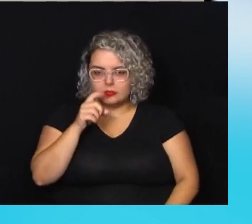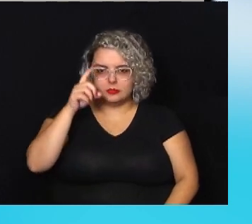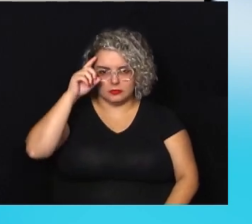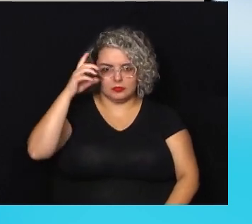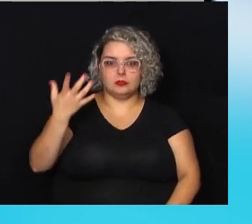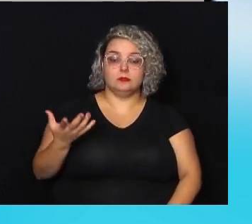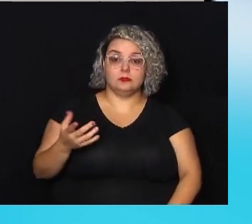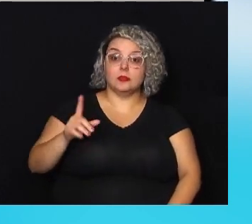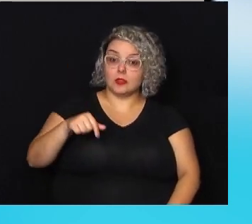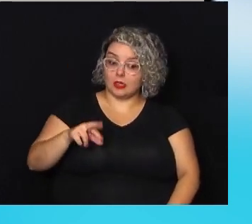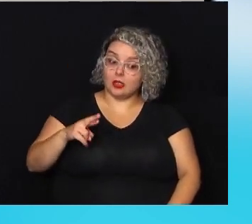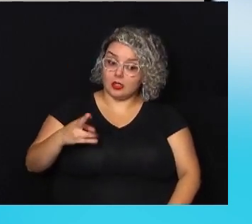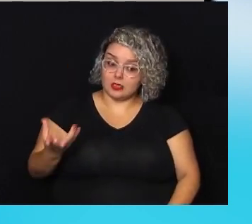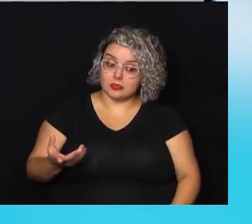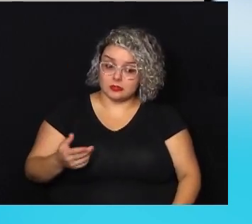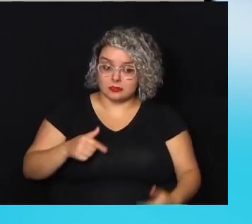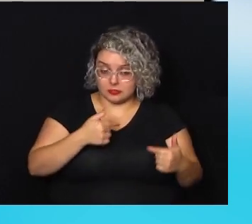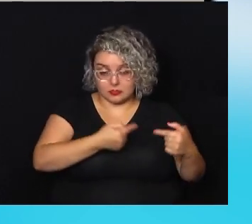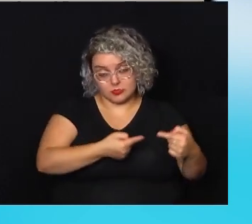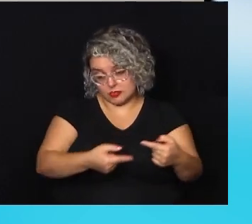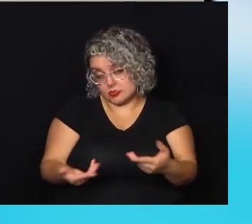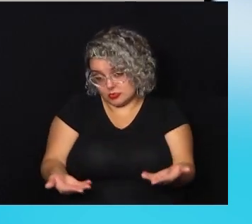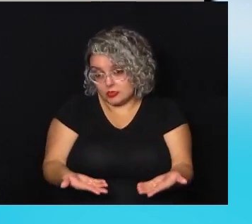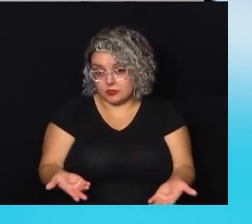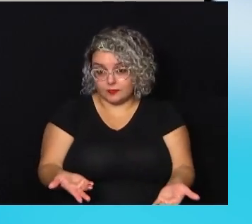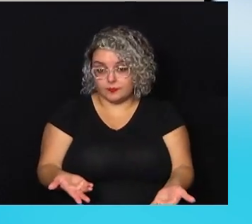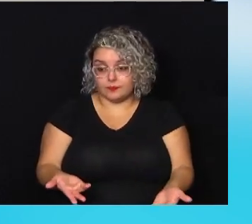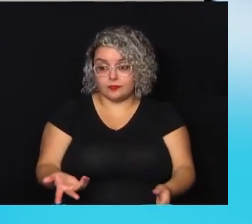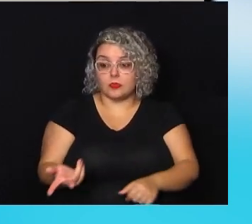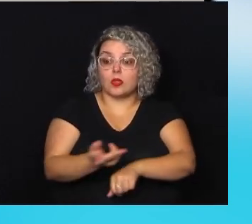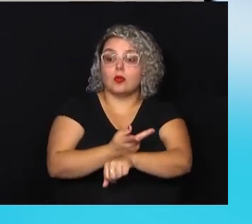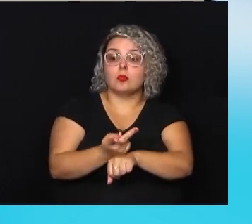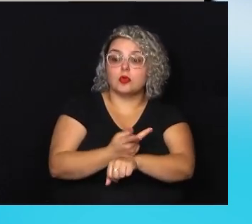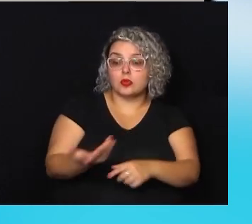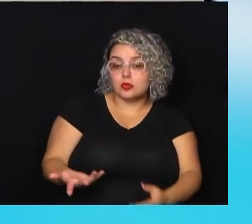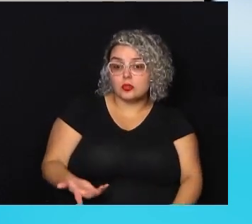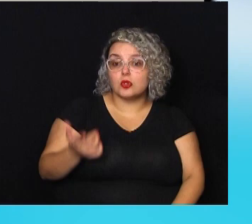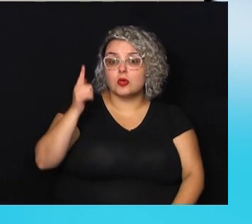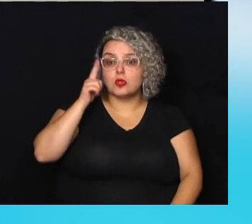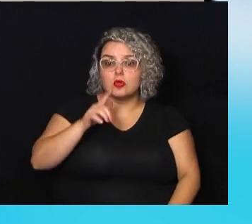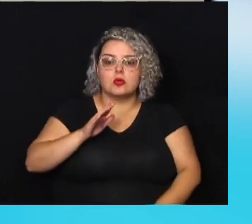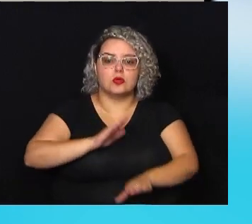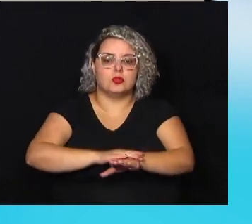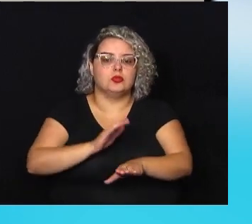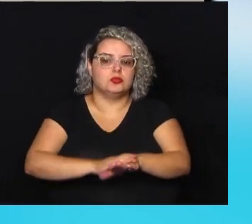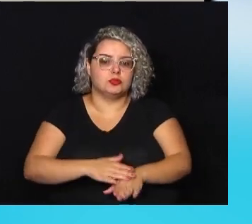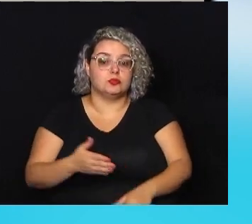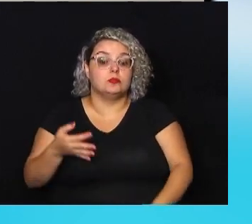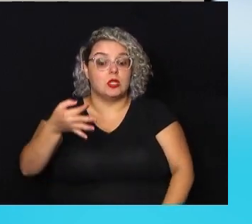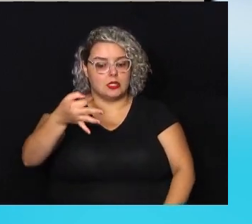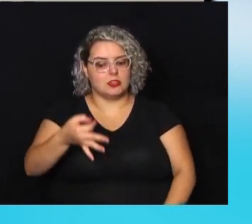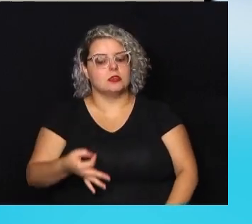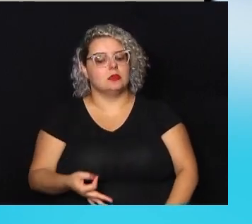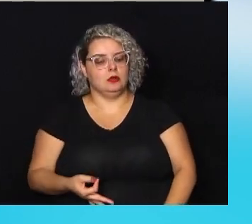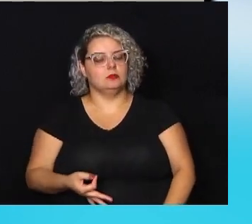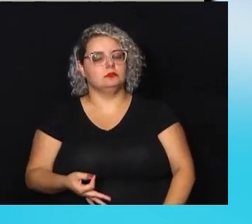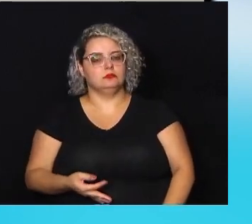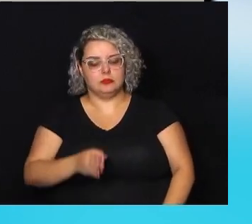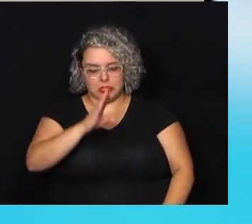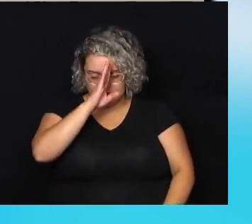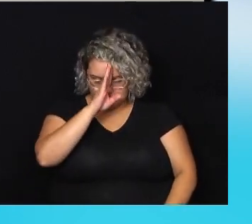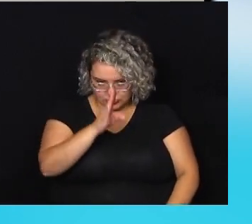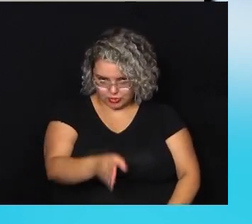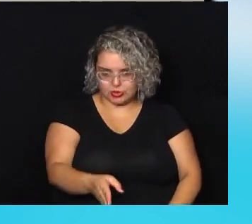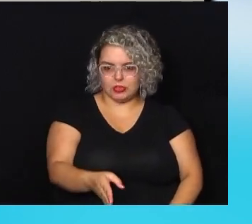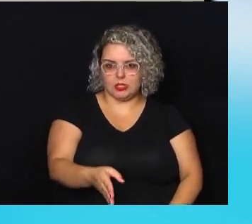da sonolência, a gente buscar a causa, que é exatamente o que a gente está discutindo aqui. Então, em busca da causa, a gente consegue atuar de